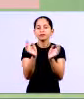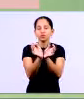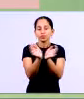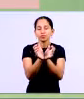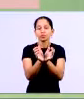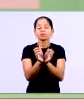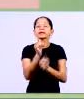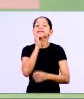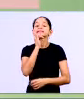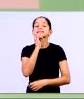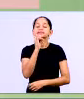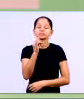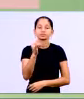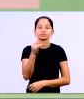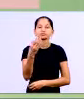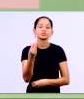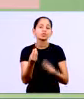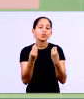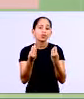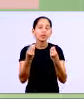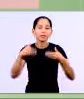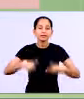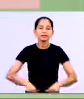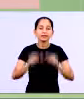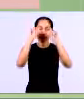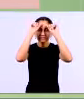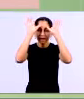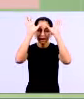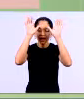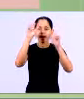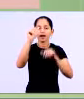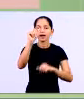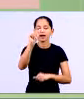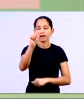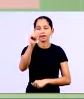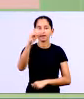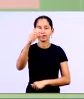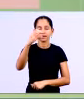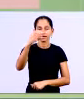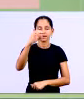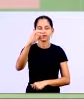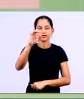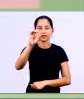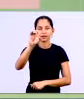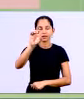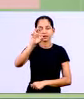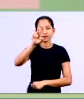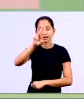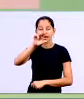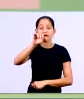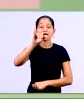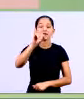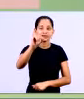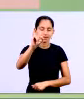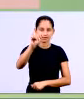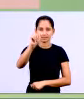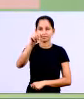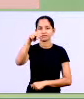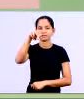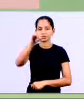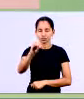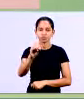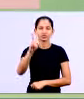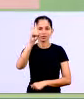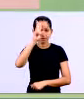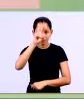como fica, por exemplo, os gentílicos, quem nasce no Acre? Acriano, viu? O pessoal de Tarauacá, Rio Branco, acho que tem